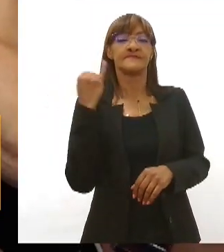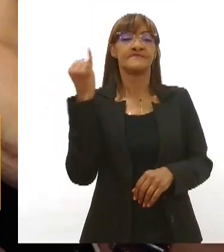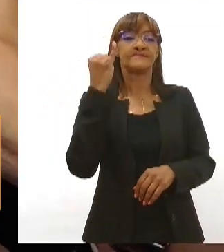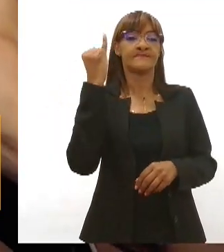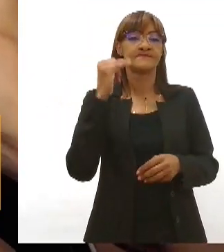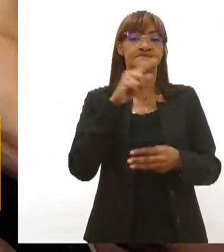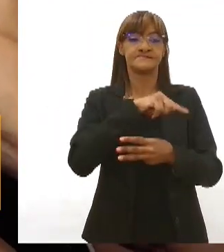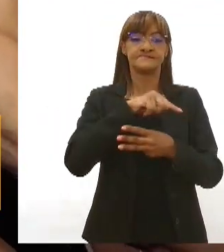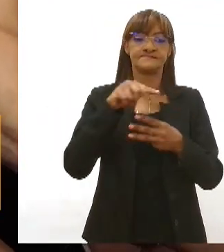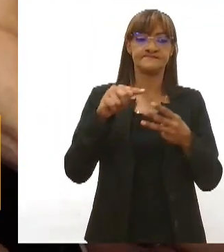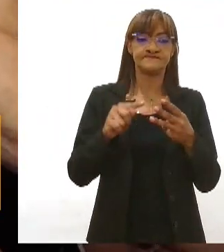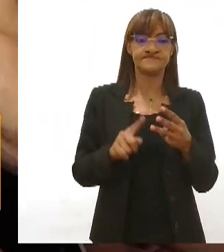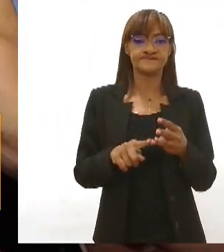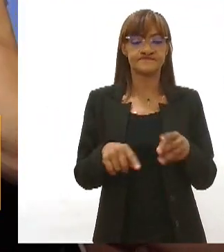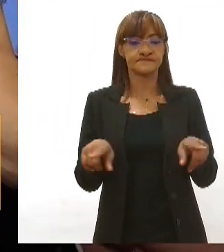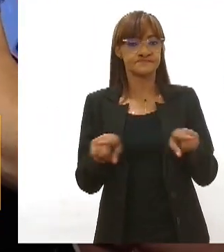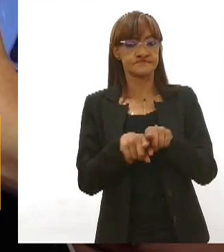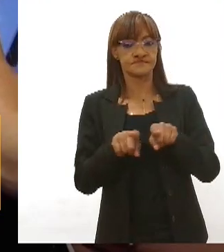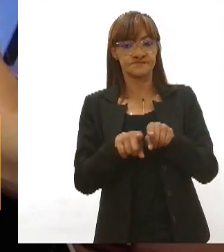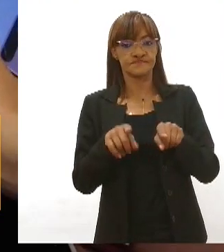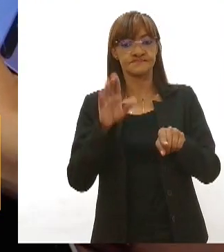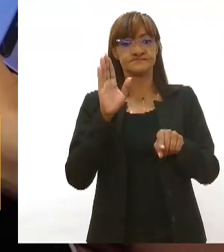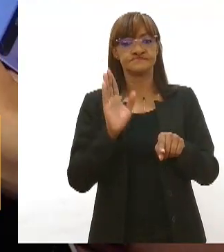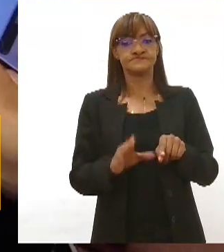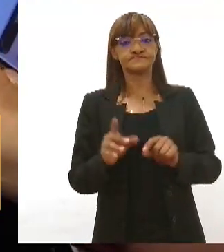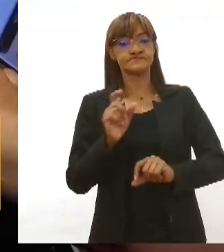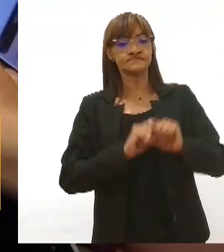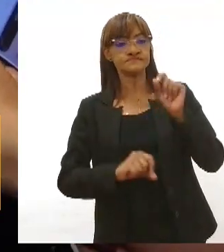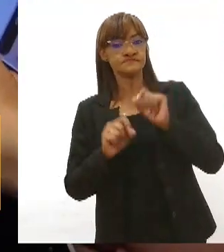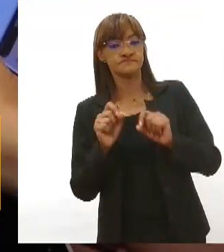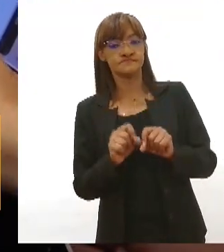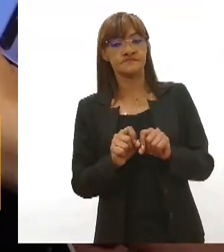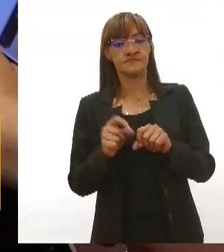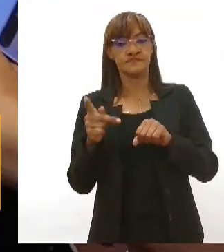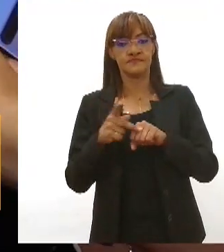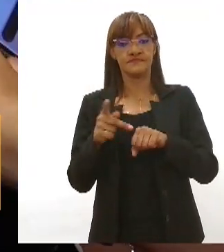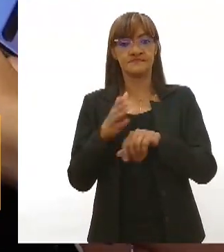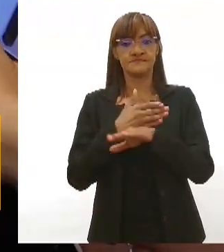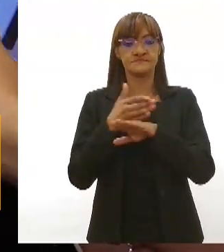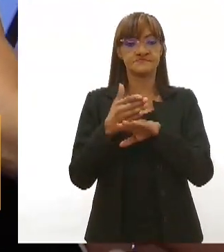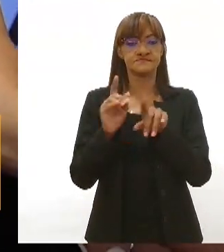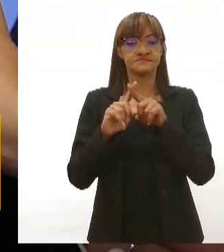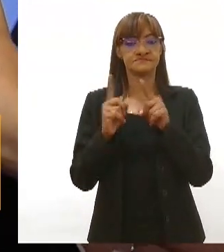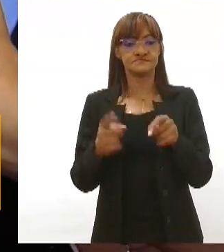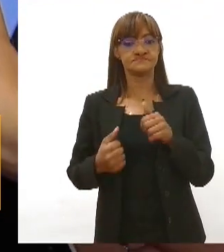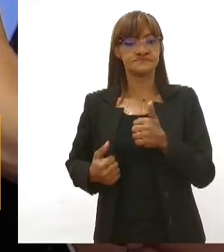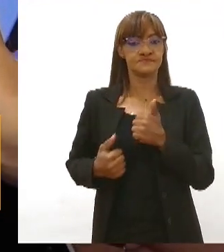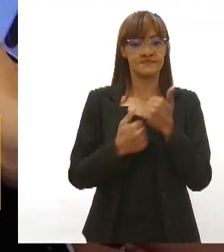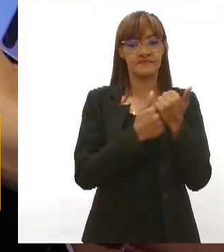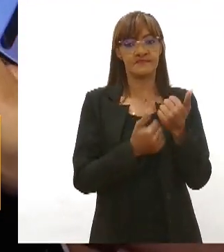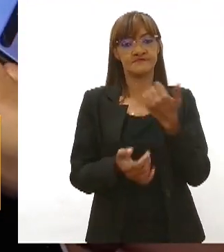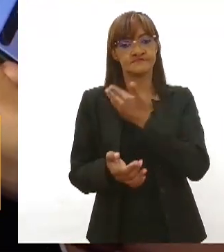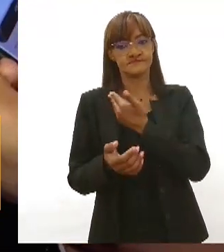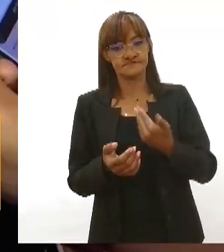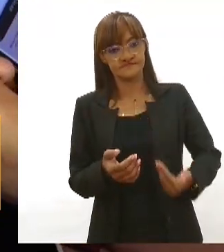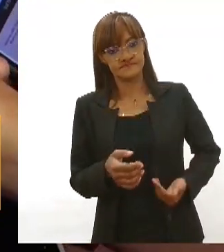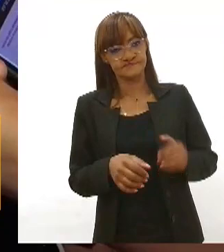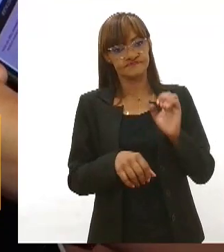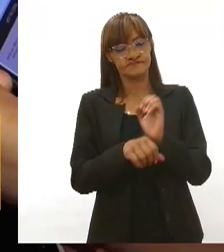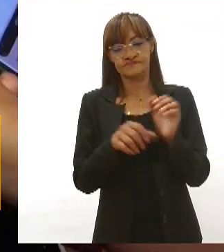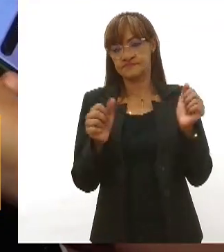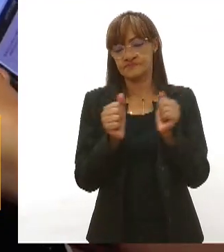quadra da Muçuca, é importante recuperar o PET em Pedra Branca, mas é importante a parceria que o governo do estado tem com a prefeitura para